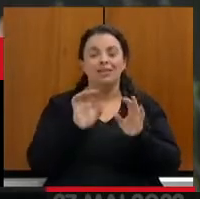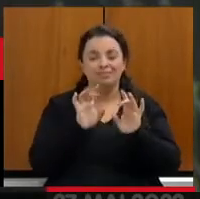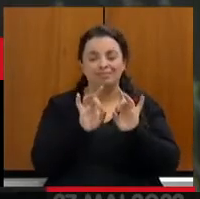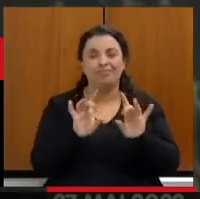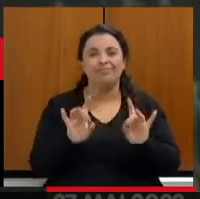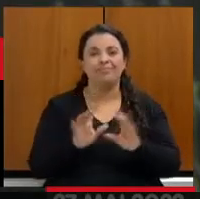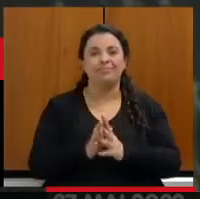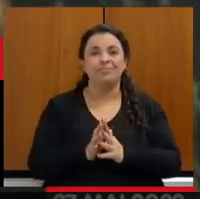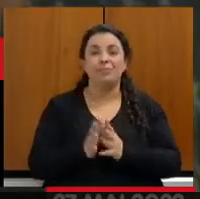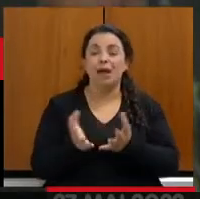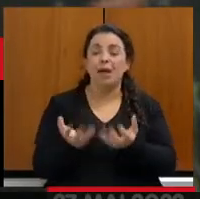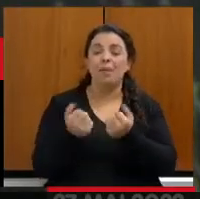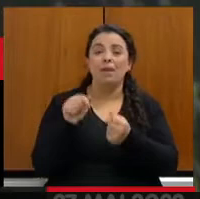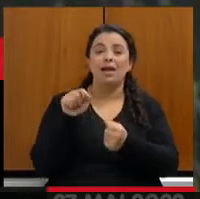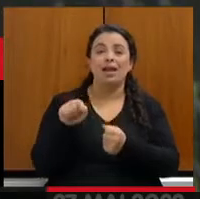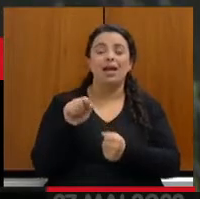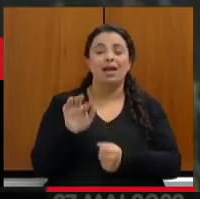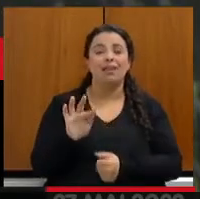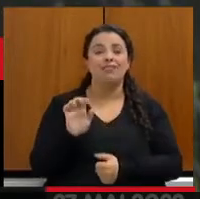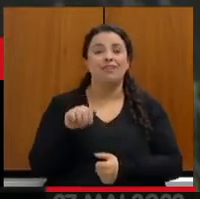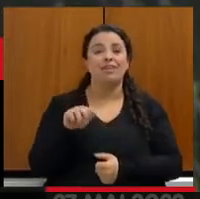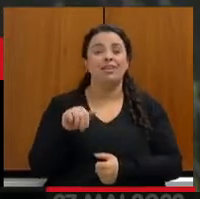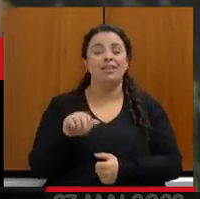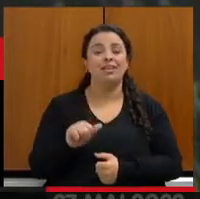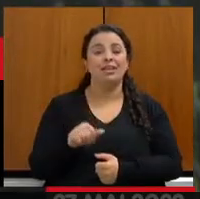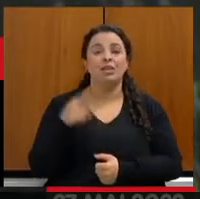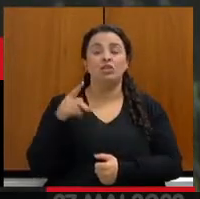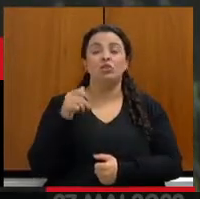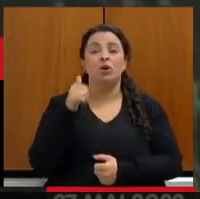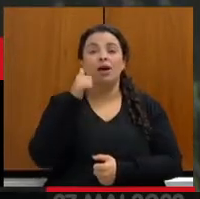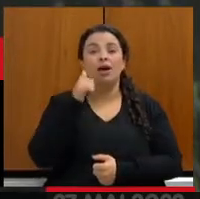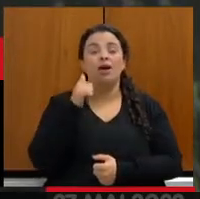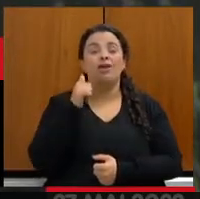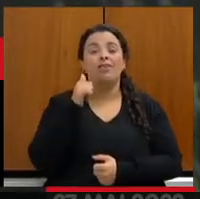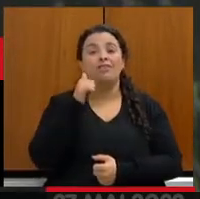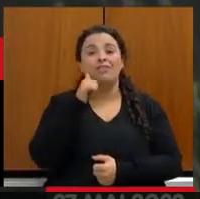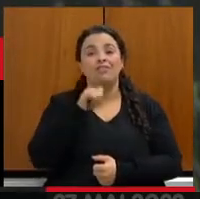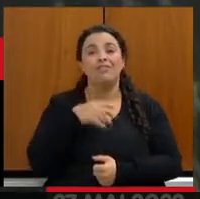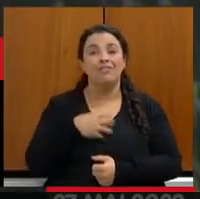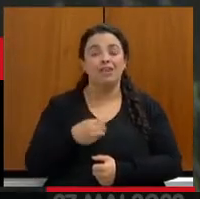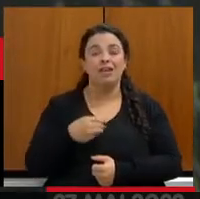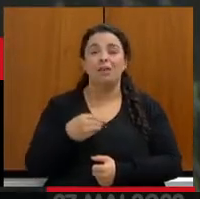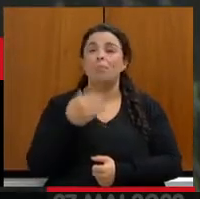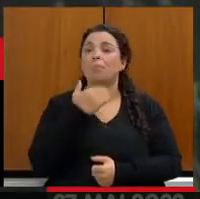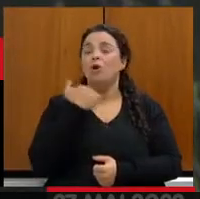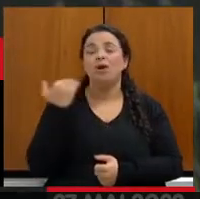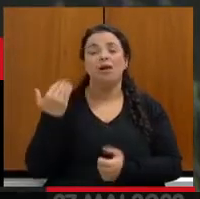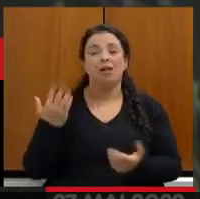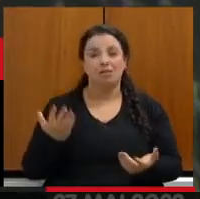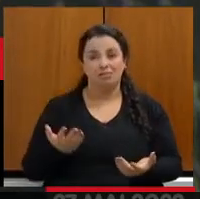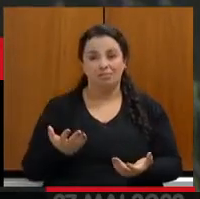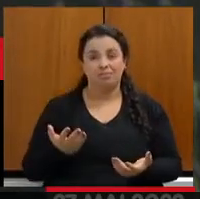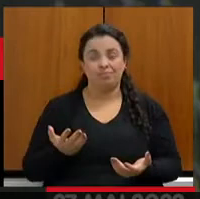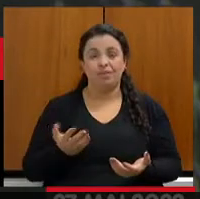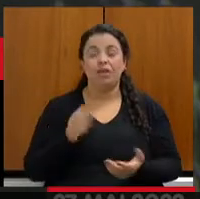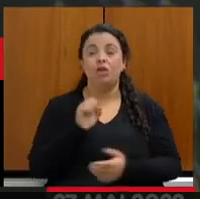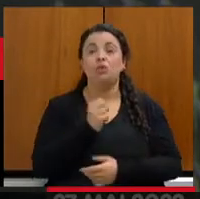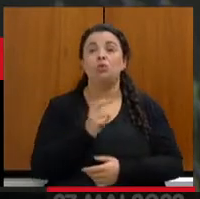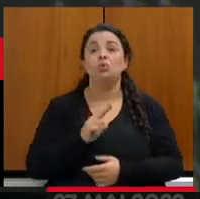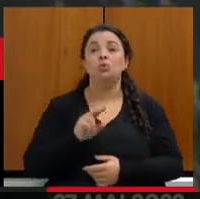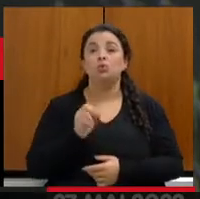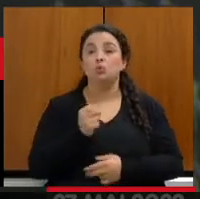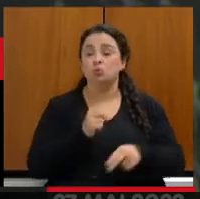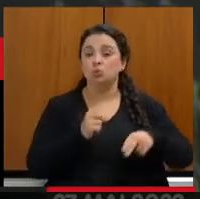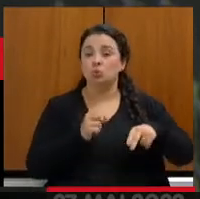essa Fernanda que perdeu o seu filho e que no SUS na nossas unidades de saúde